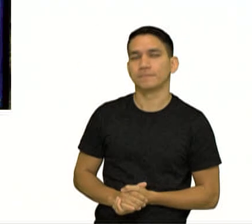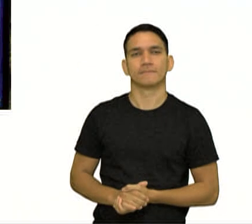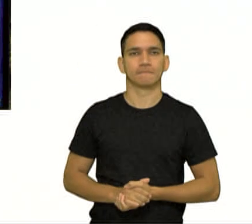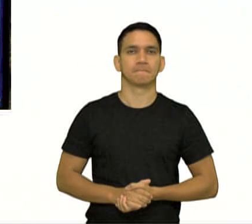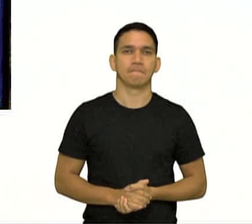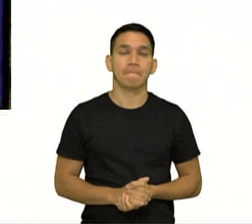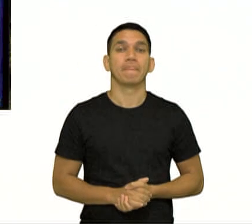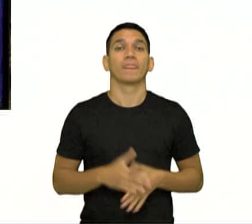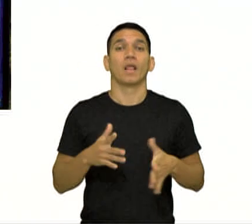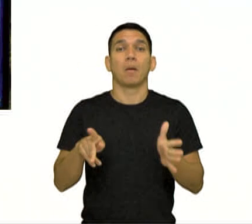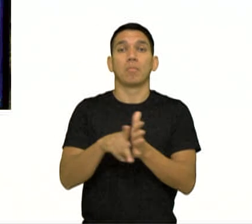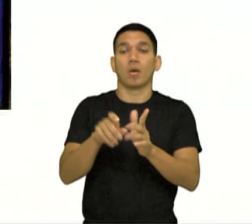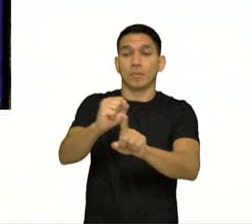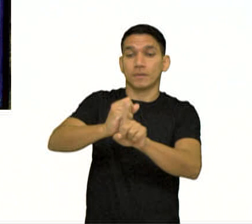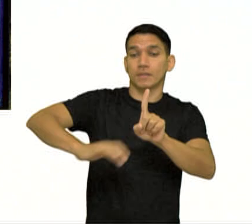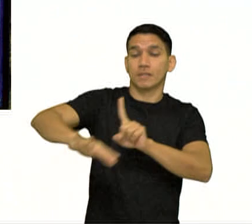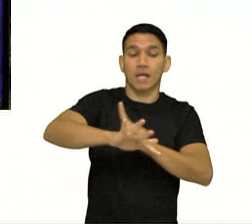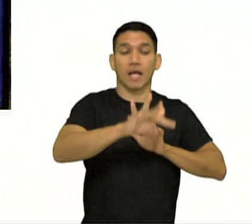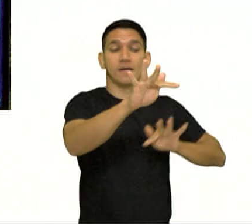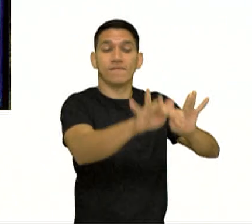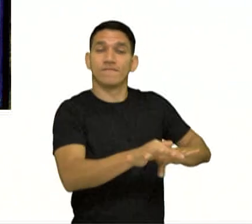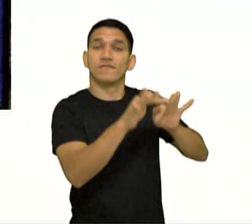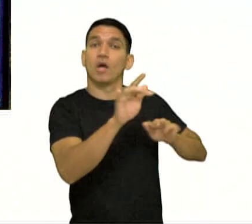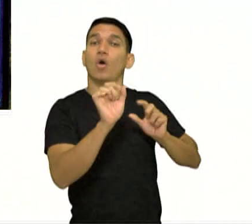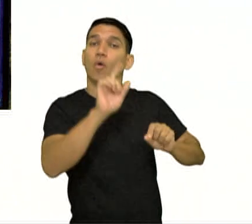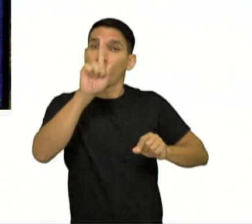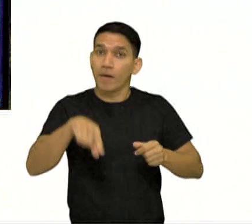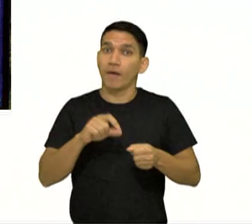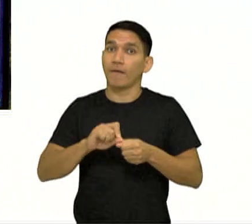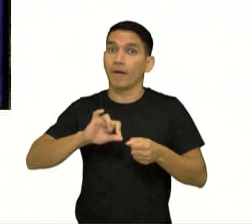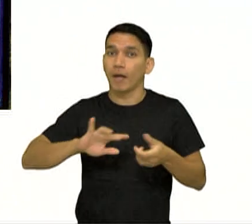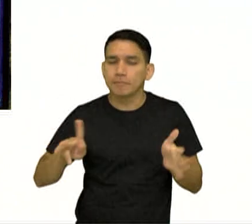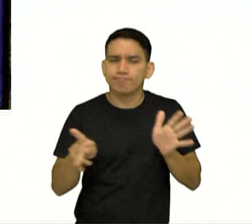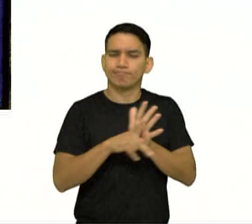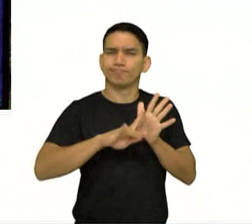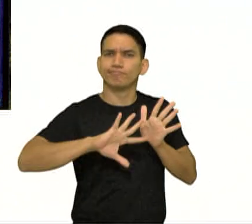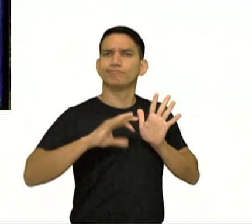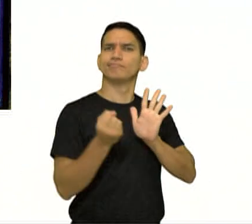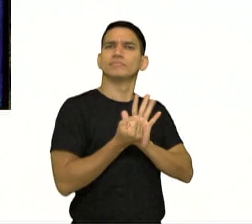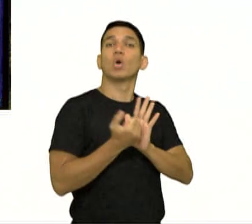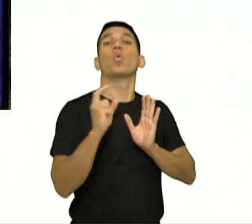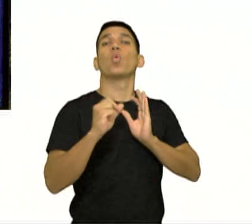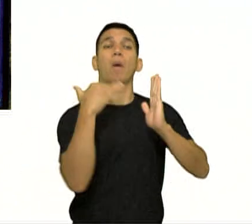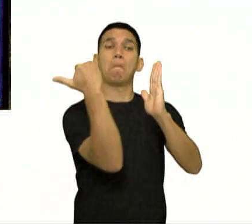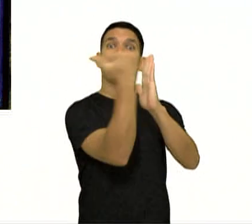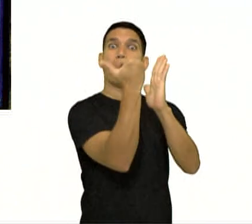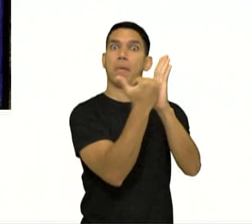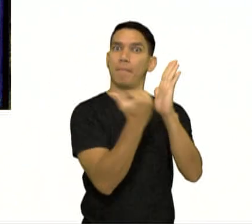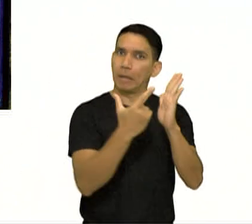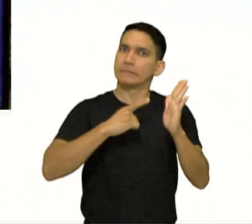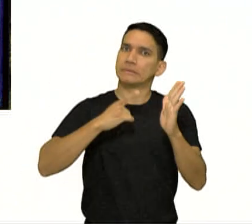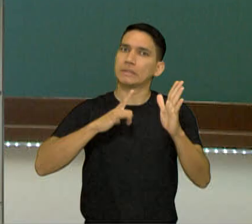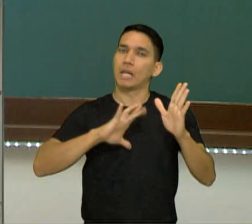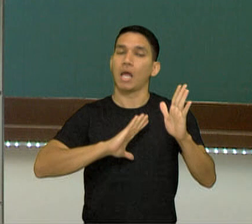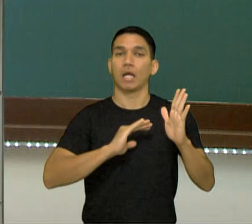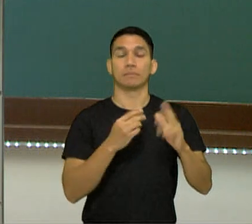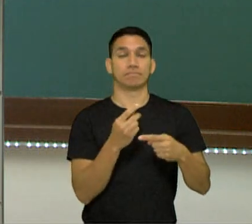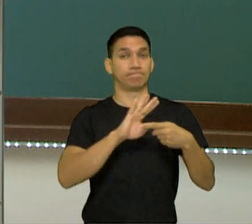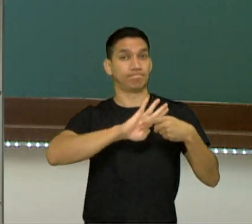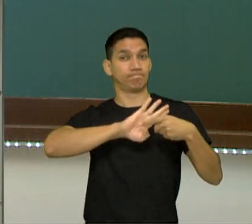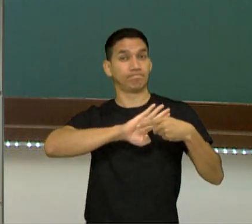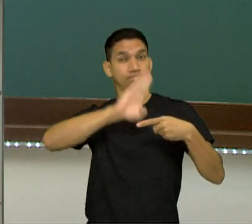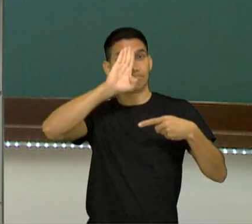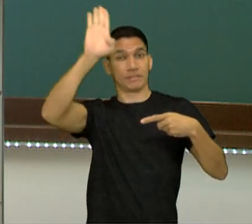e a sociedade feudal pessoal ela era marcada aí e é acusada por três grupos